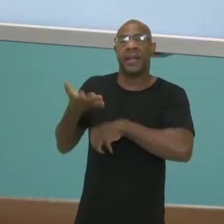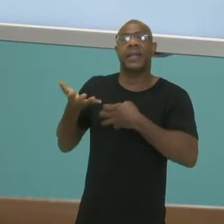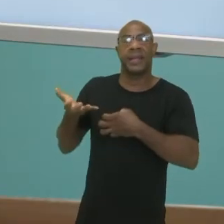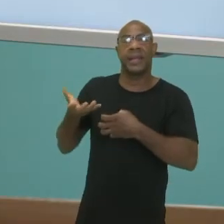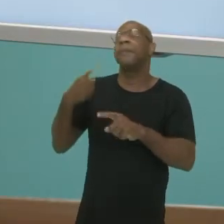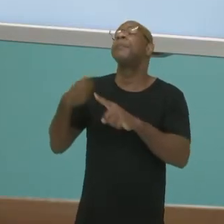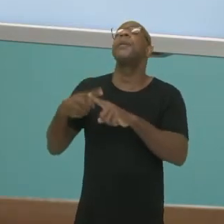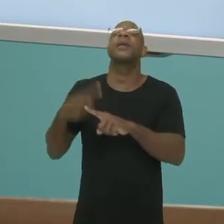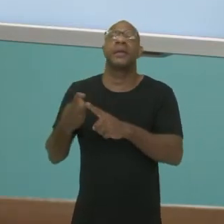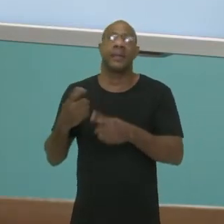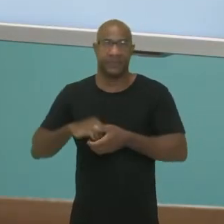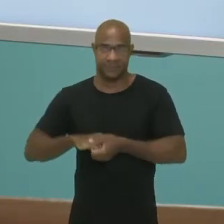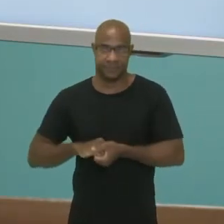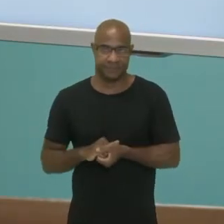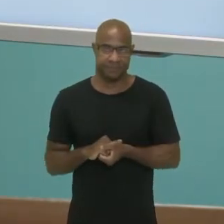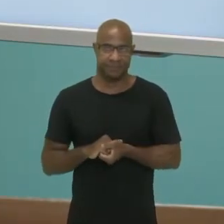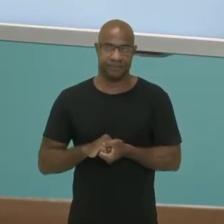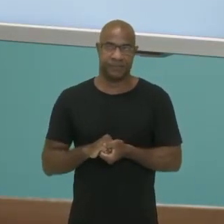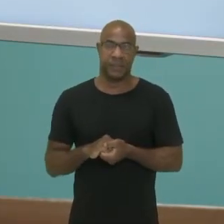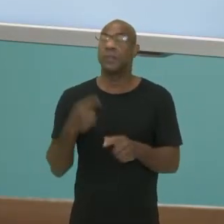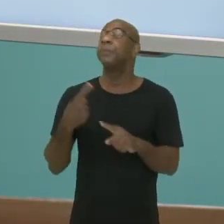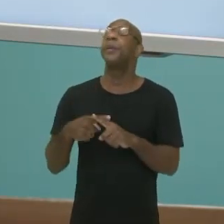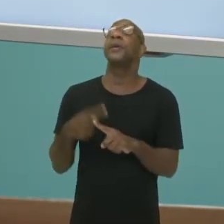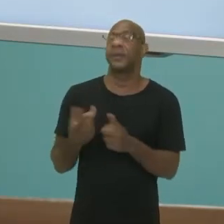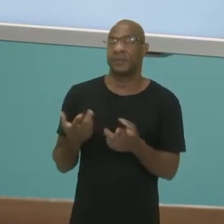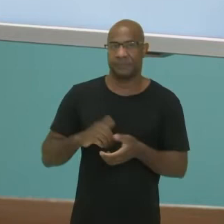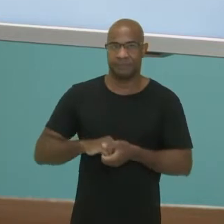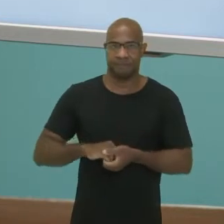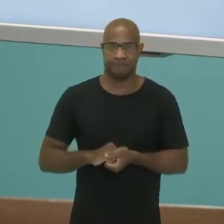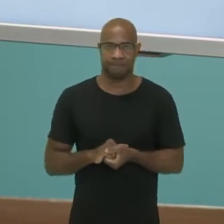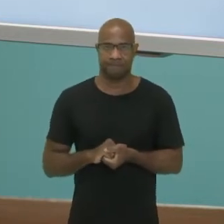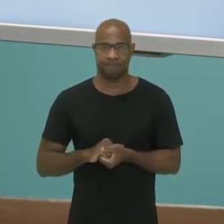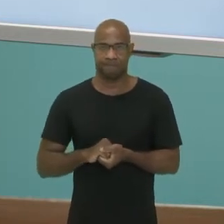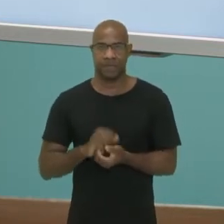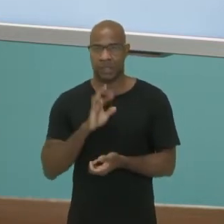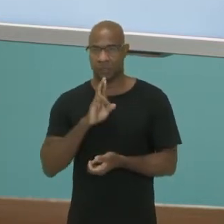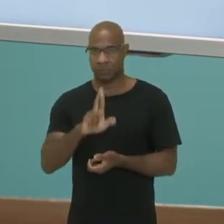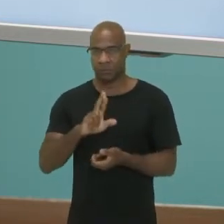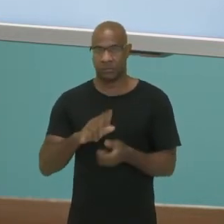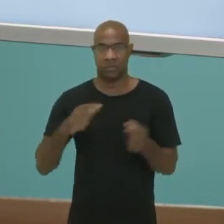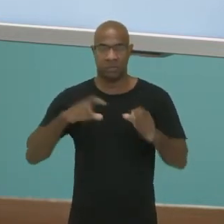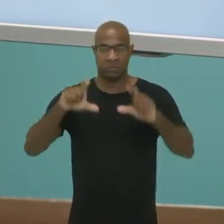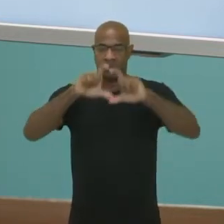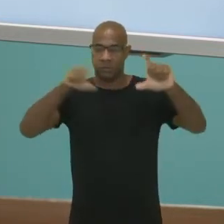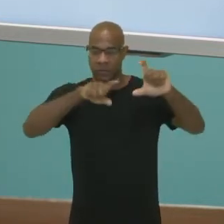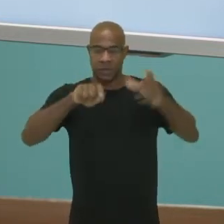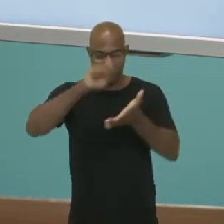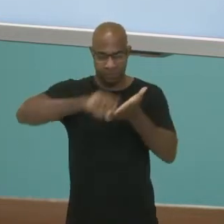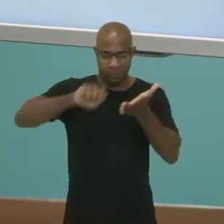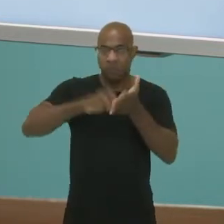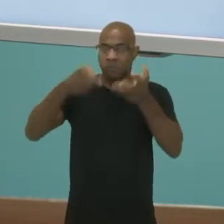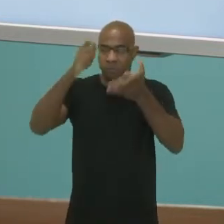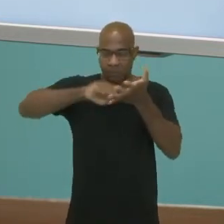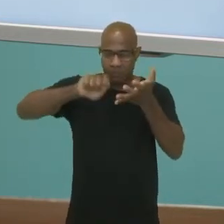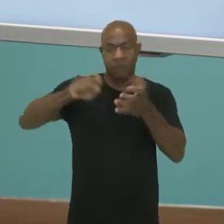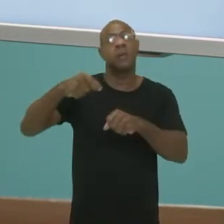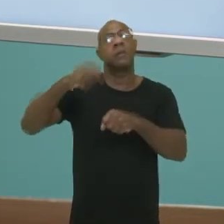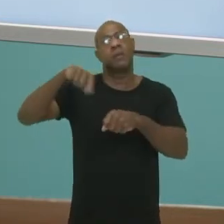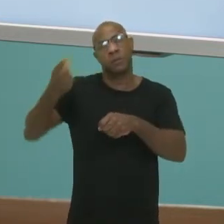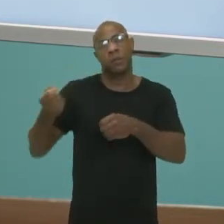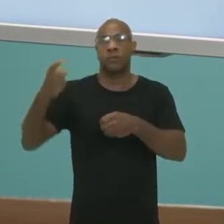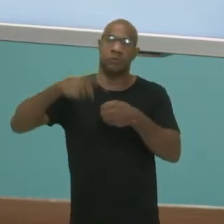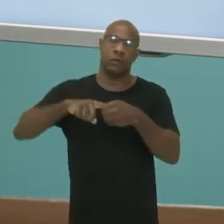qual que é a profissão que a Mafalda quer ter e por quê? Você vai encontrar aqui nesse fragmento, anota lá e a gente já volta.